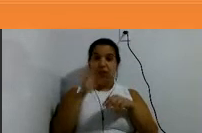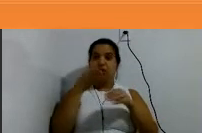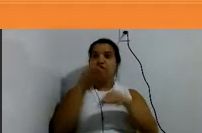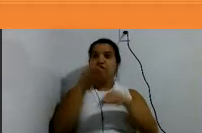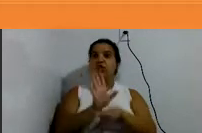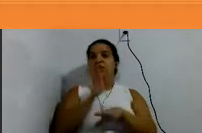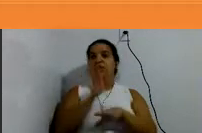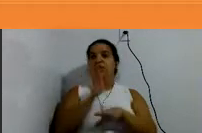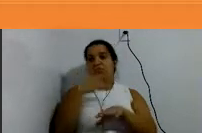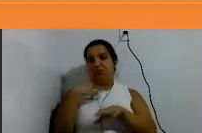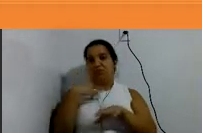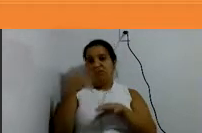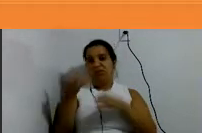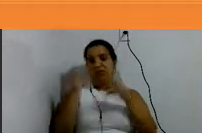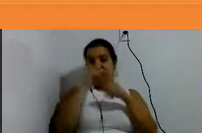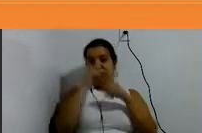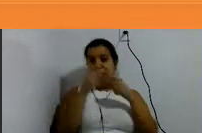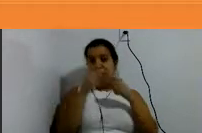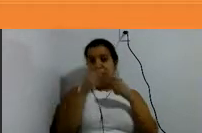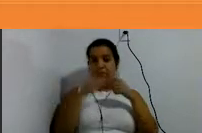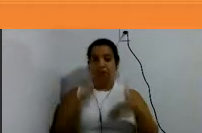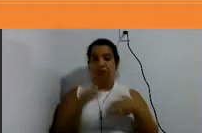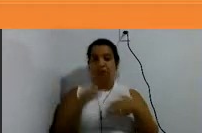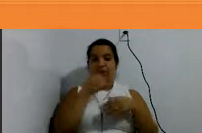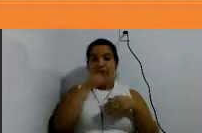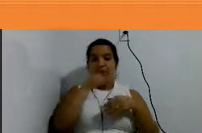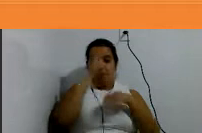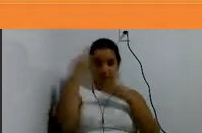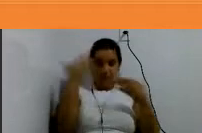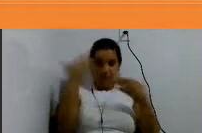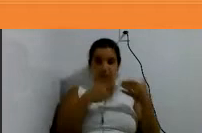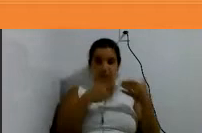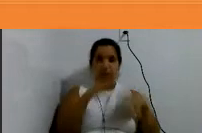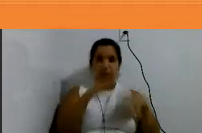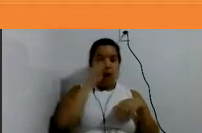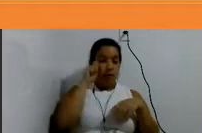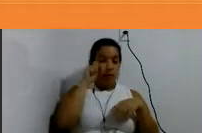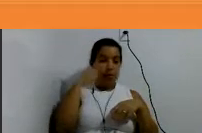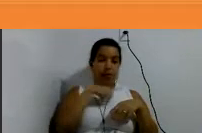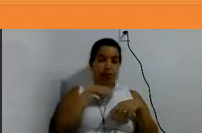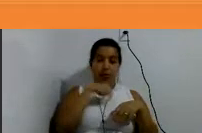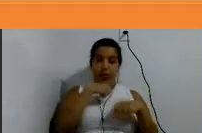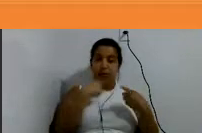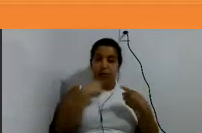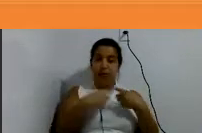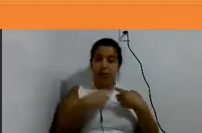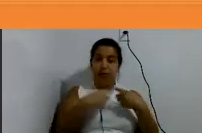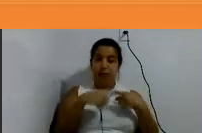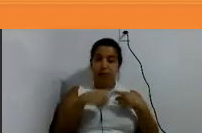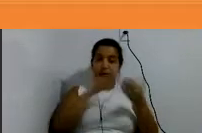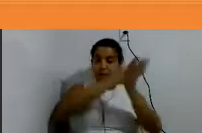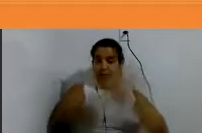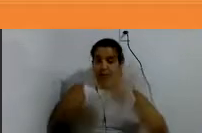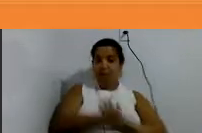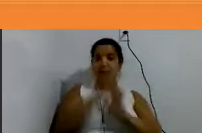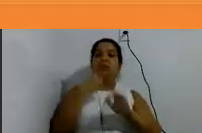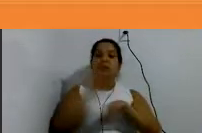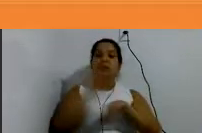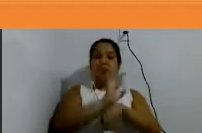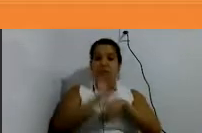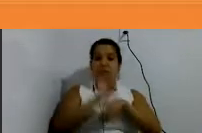saúde. Então, é um paciente que tem uma anemia, por quê? Porque a gente tem destruição de